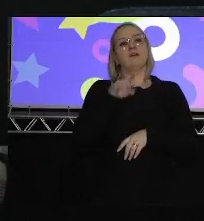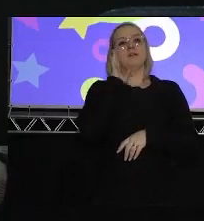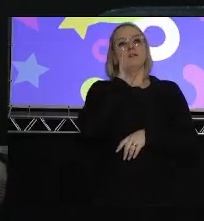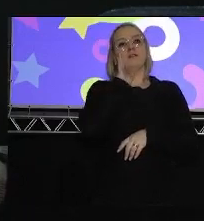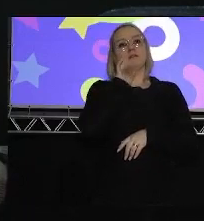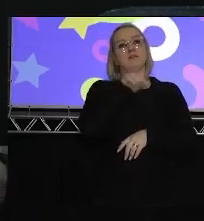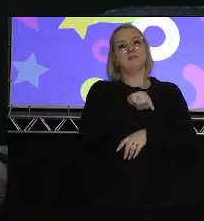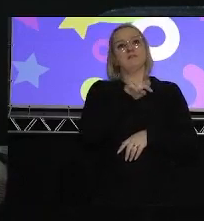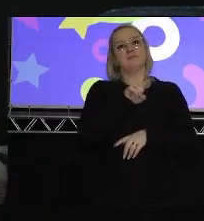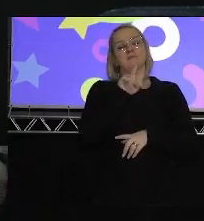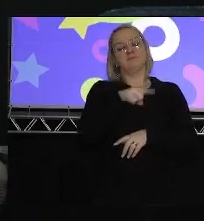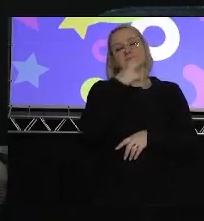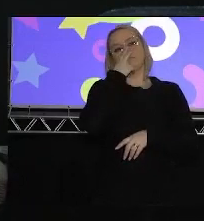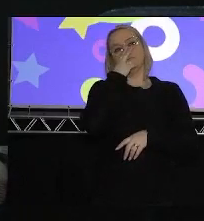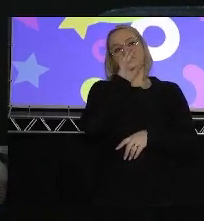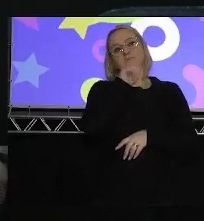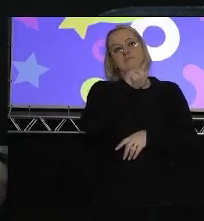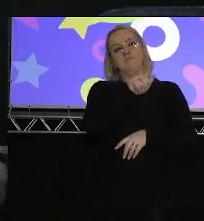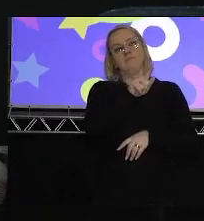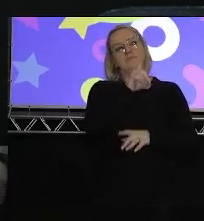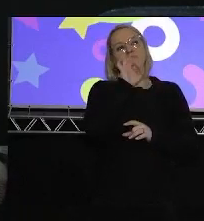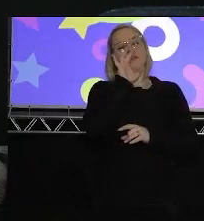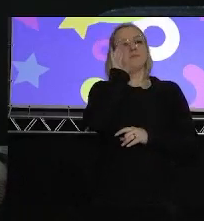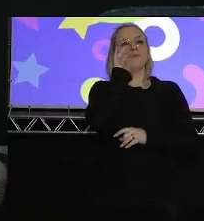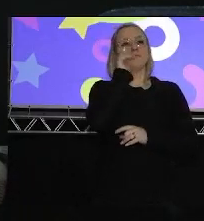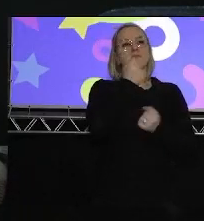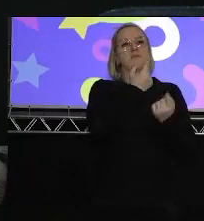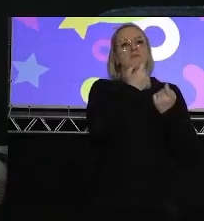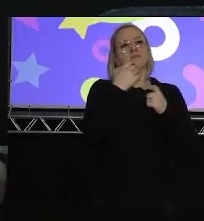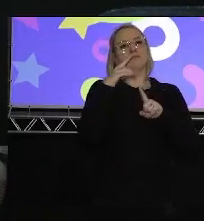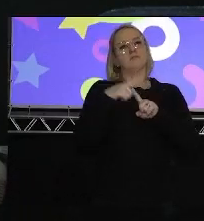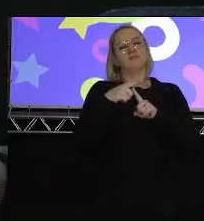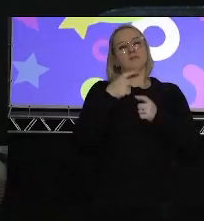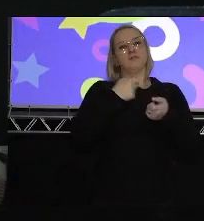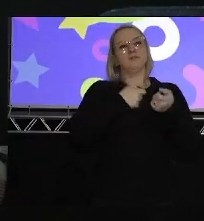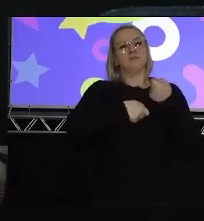isso tagueia, né, só para identificar os tipos de demanda,